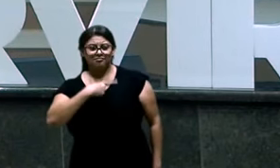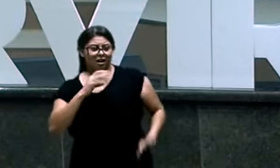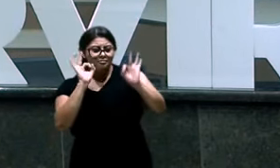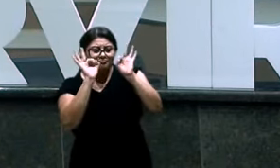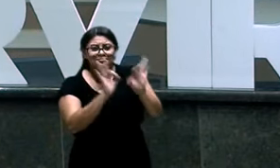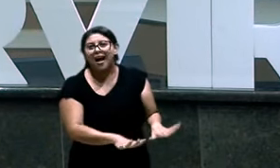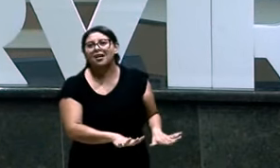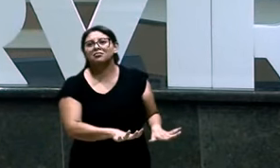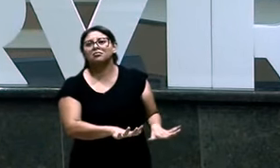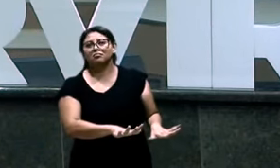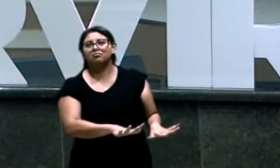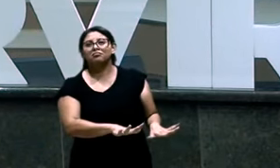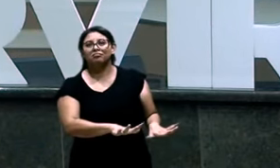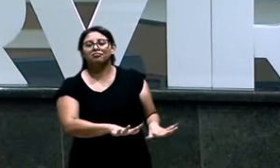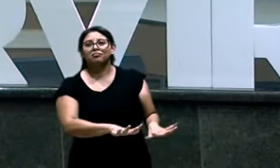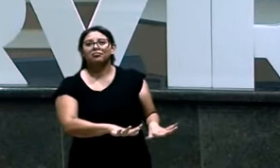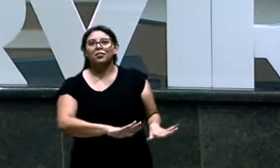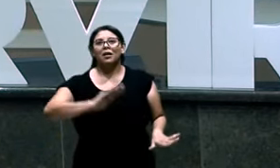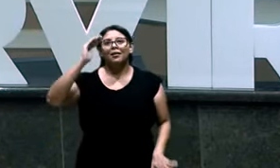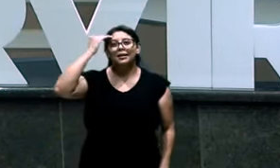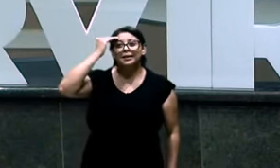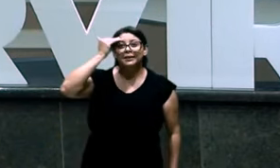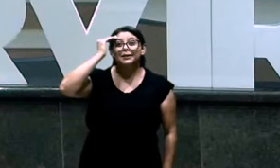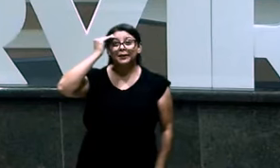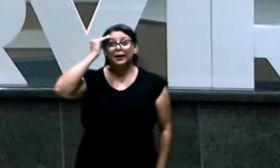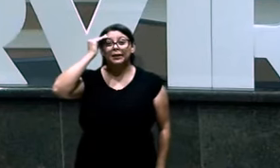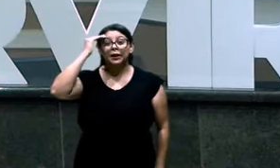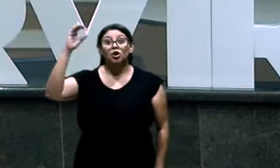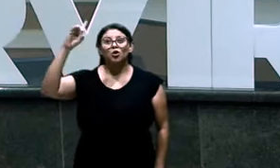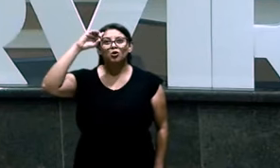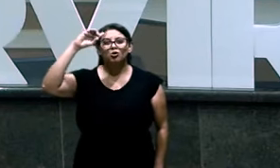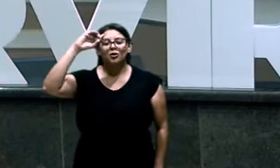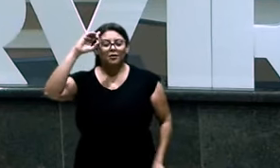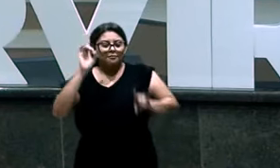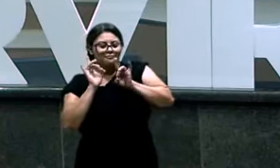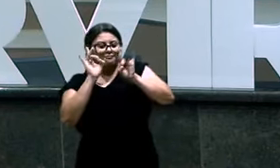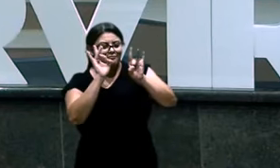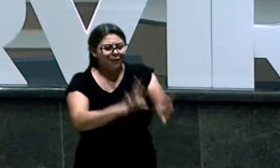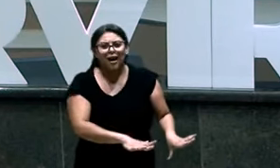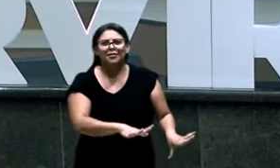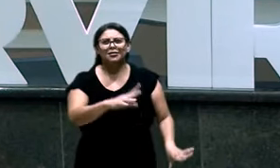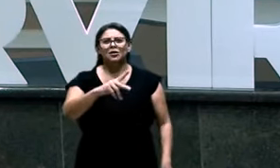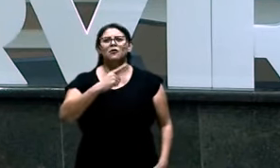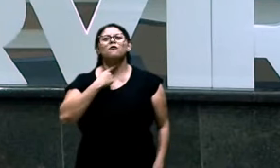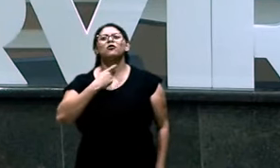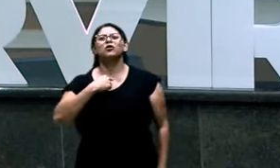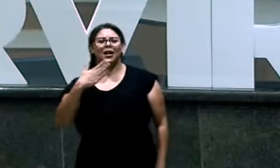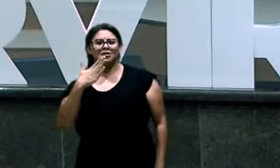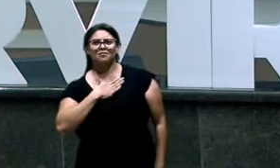privilégios e ser aquilo que Ele projetou que você seja, esteja pronto para ser uma